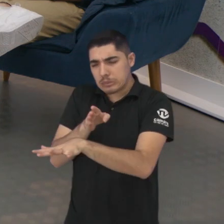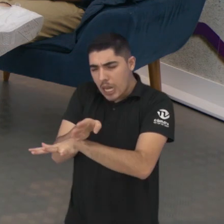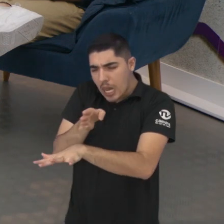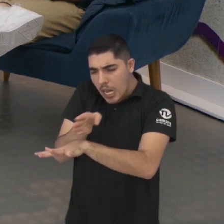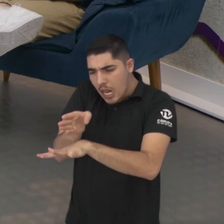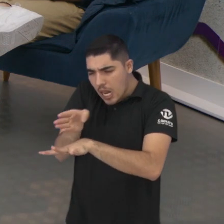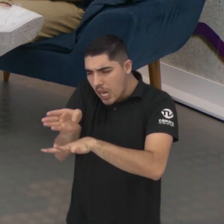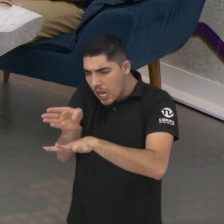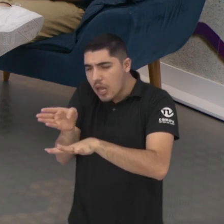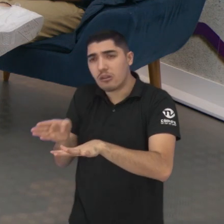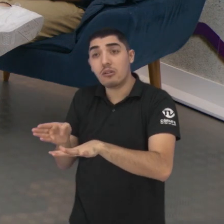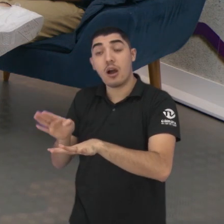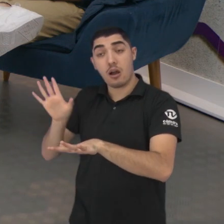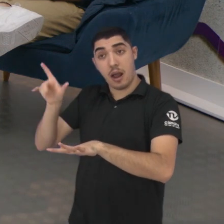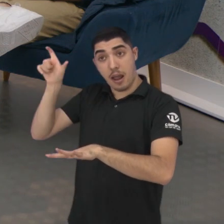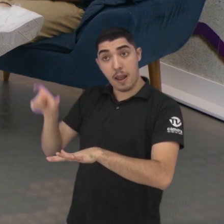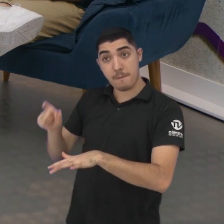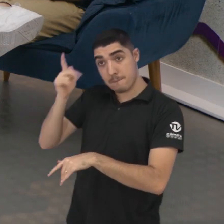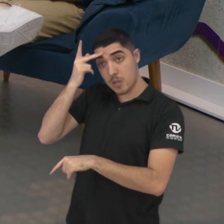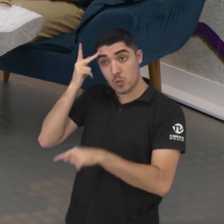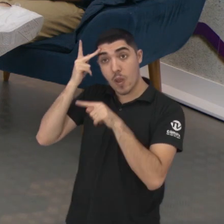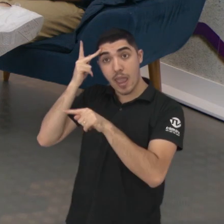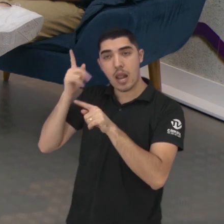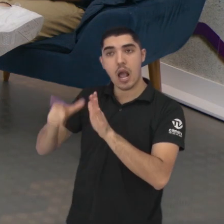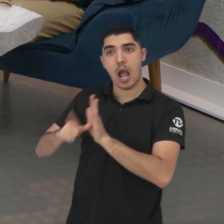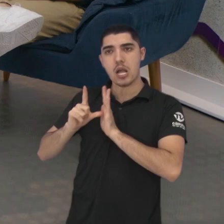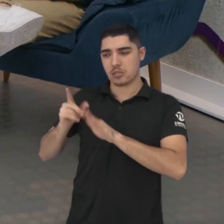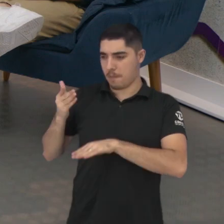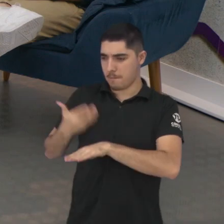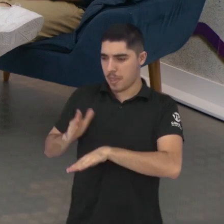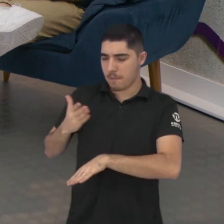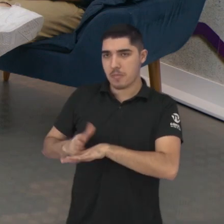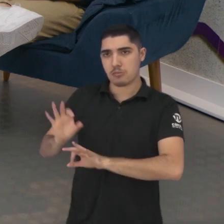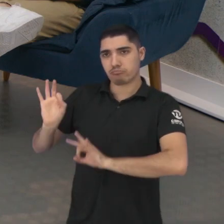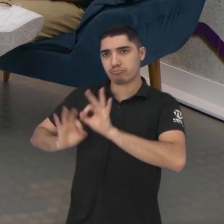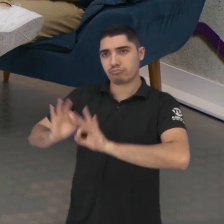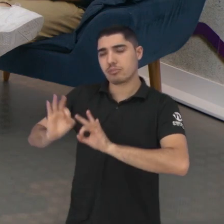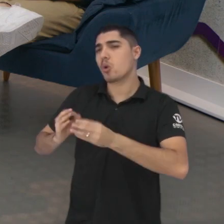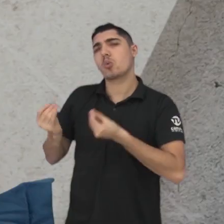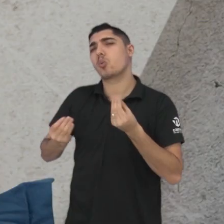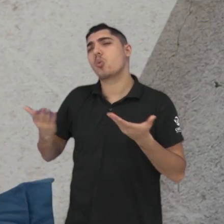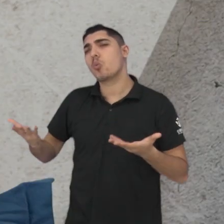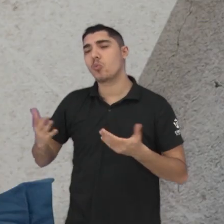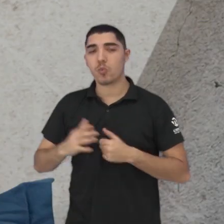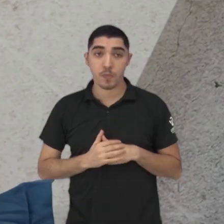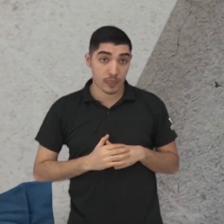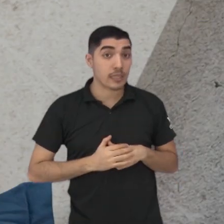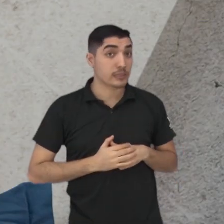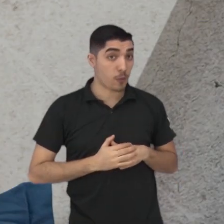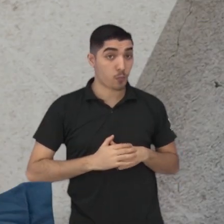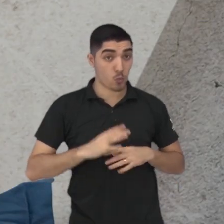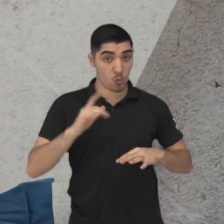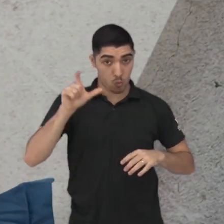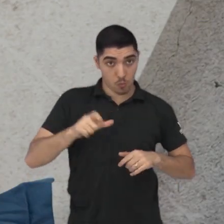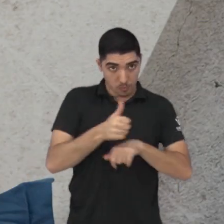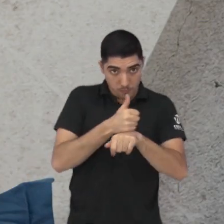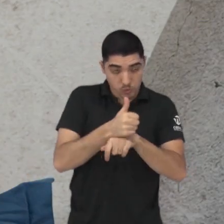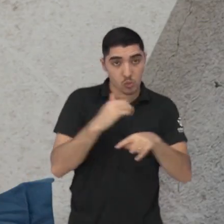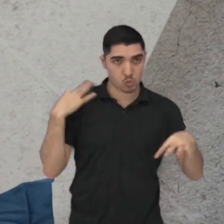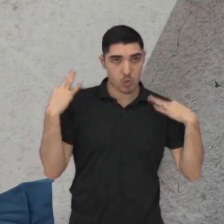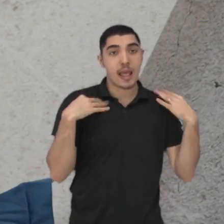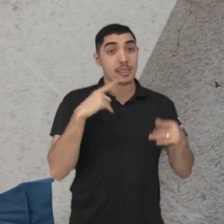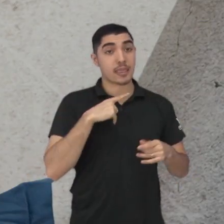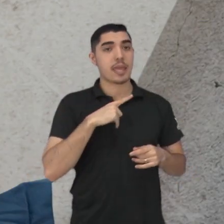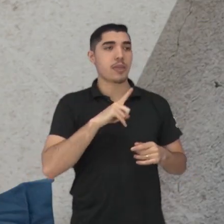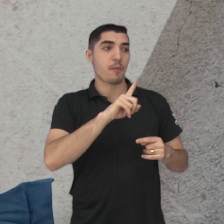segmentos e você tinha falado que a pessoa se prepara para sair, né? Isso. Como funciona? Olha, geralmente o turista ele tem um propósito principal.